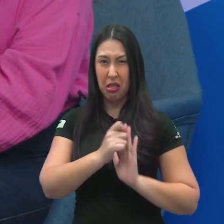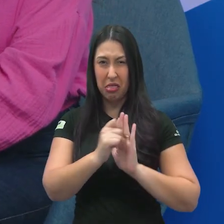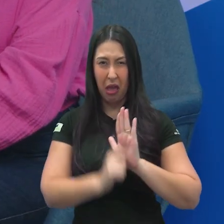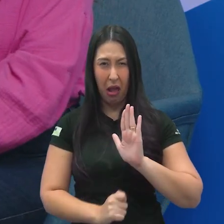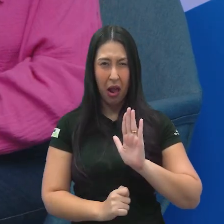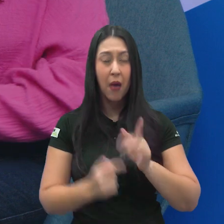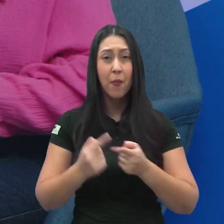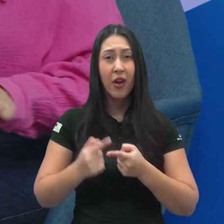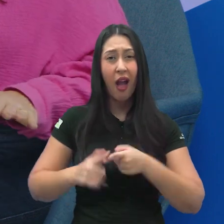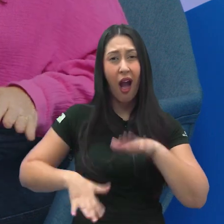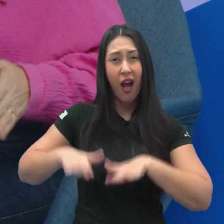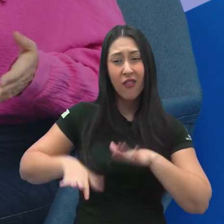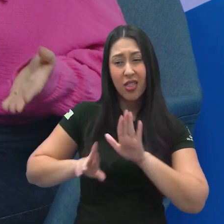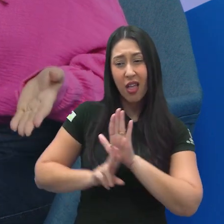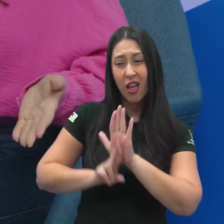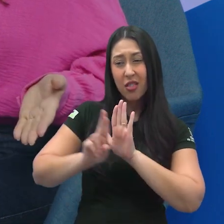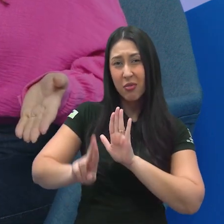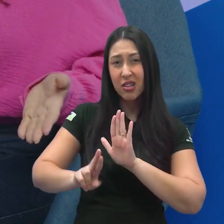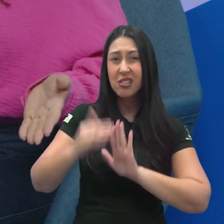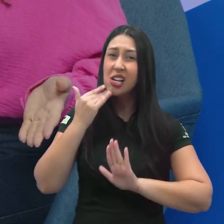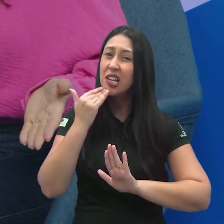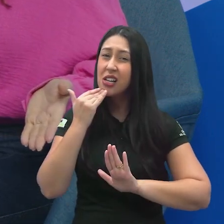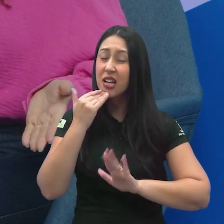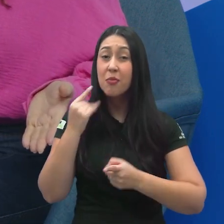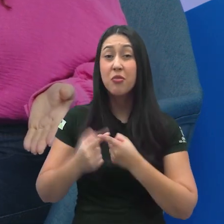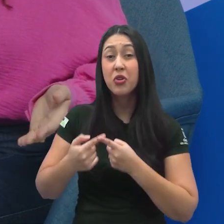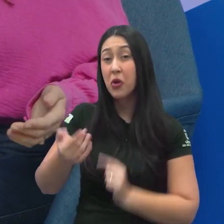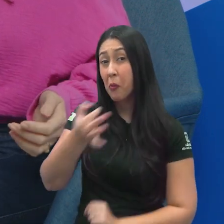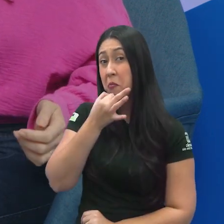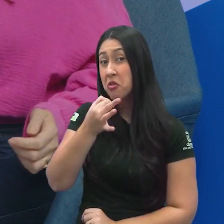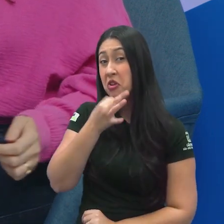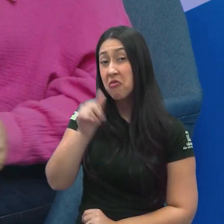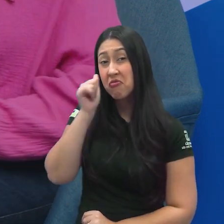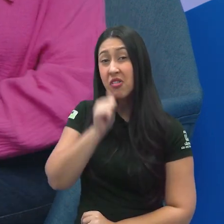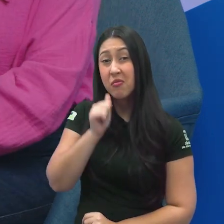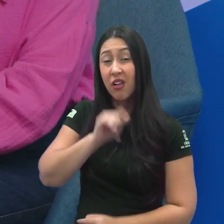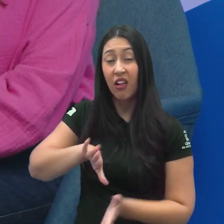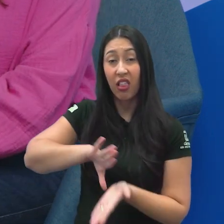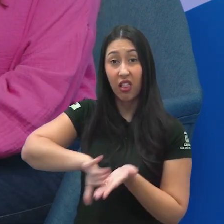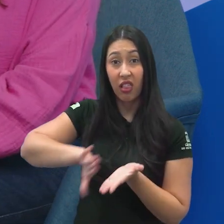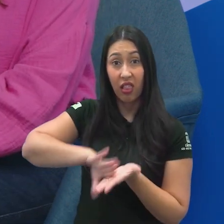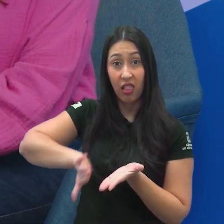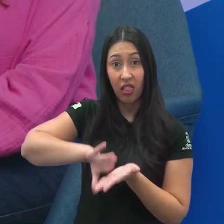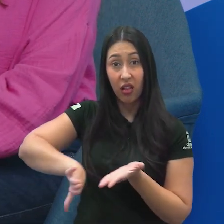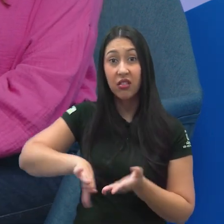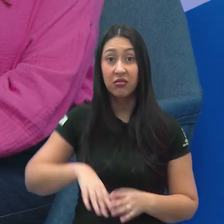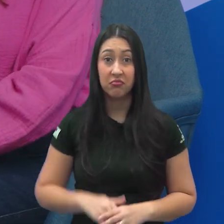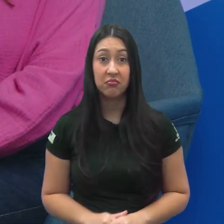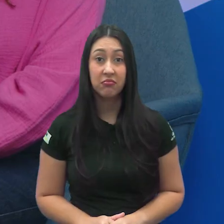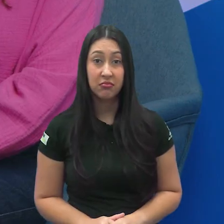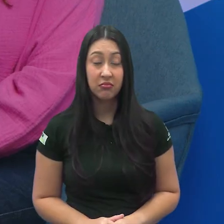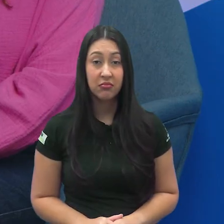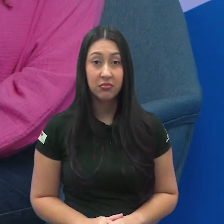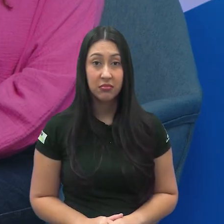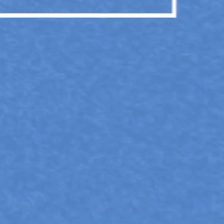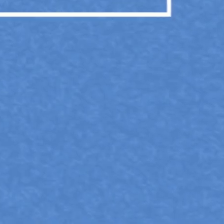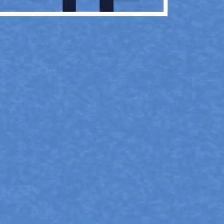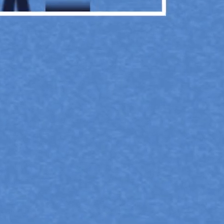algorítmico, que muitas vezes exclui pontos de vista femininos nos resultados gerados quando interagimos com os